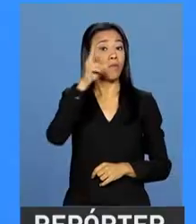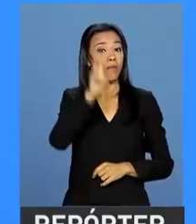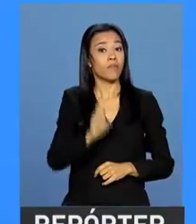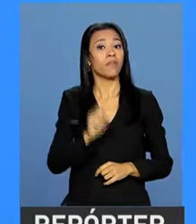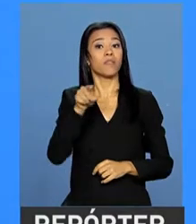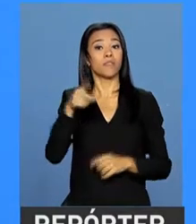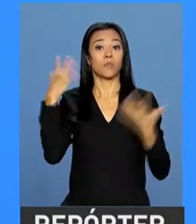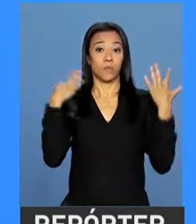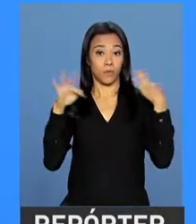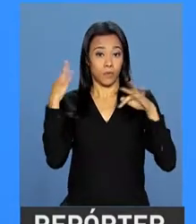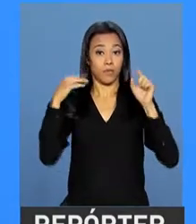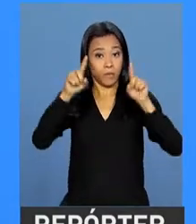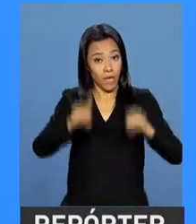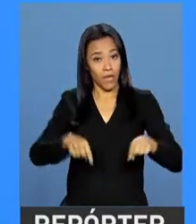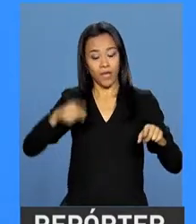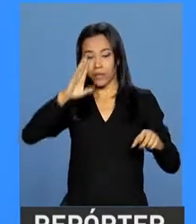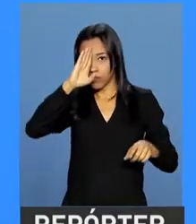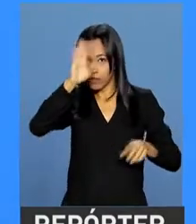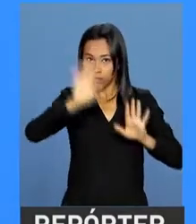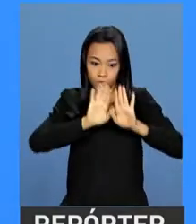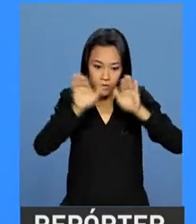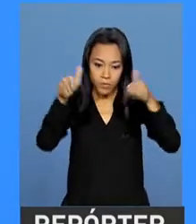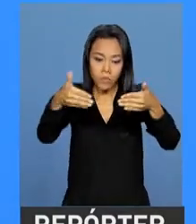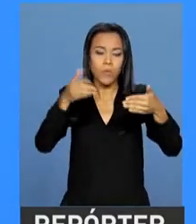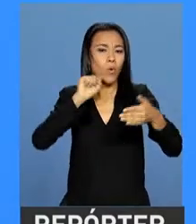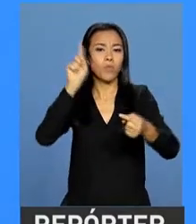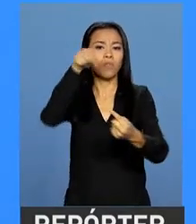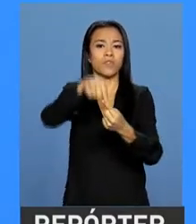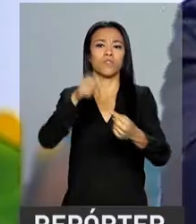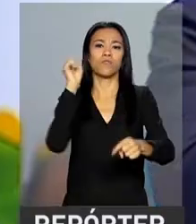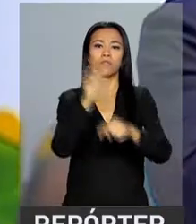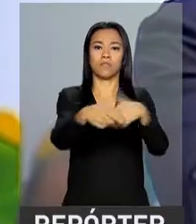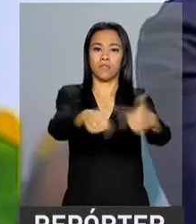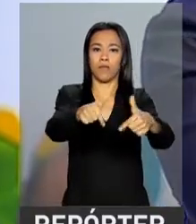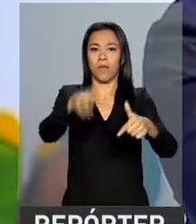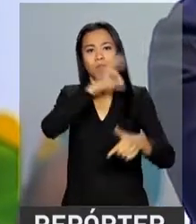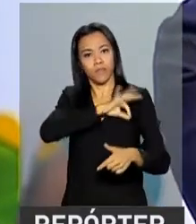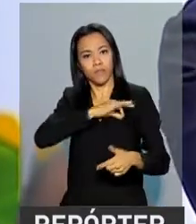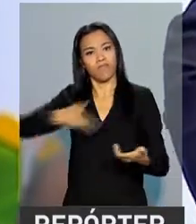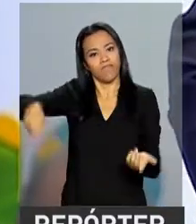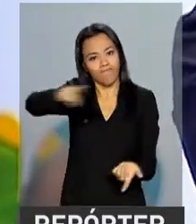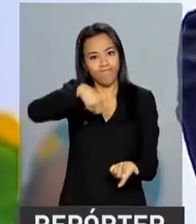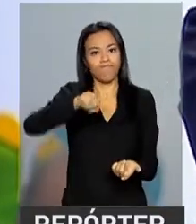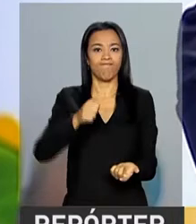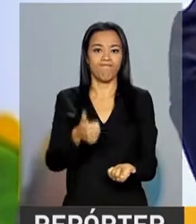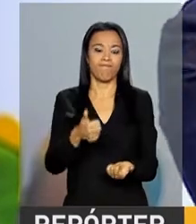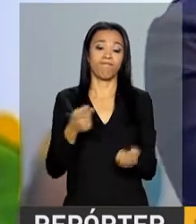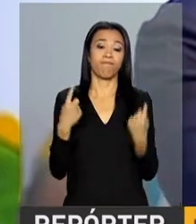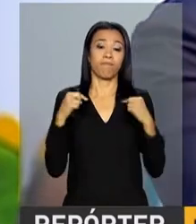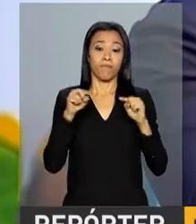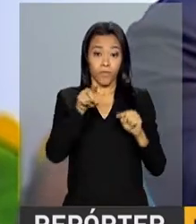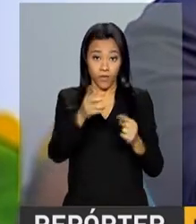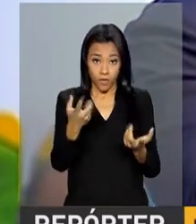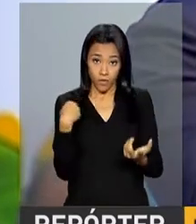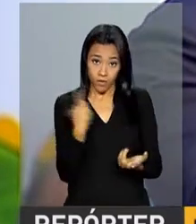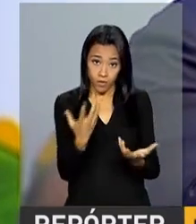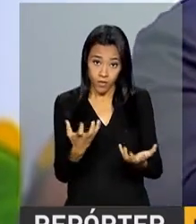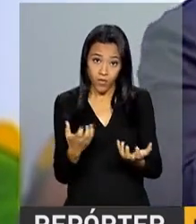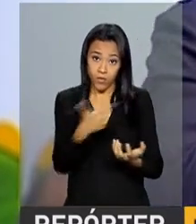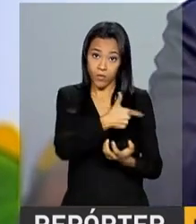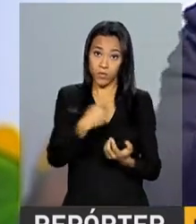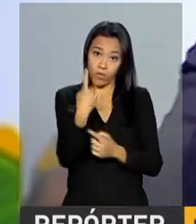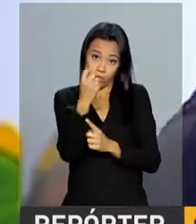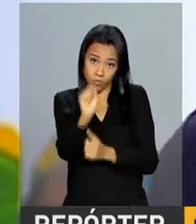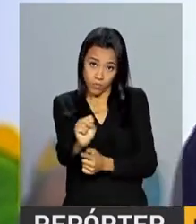o turismo é visto como protagonista na geração de emprego e renda nós queremos no ano de 2018 com